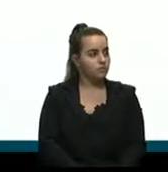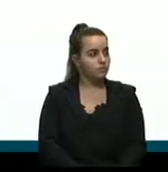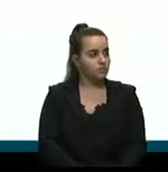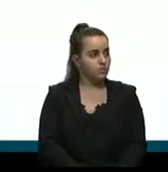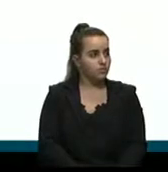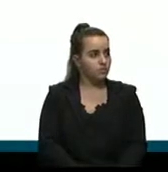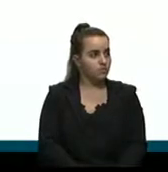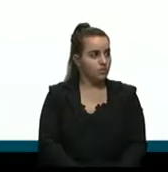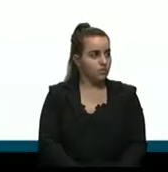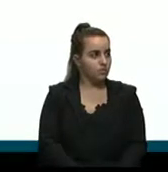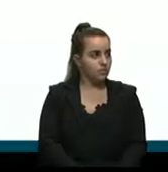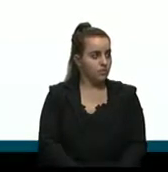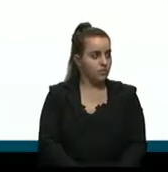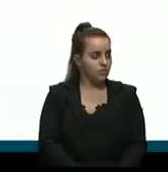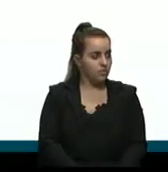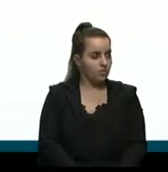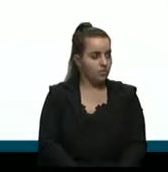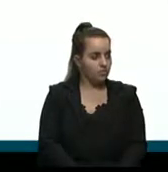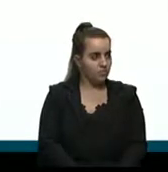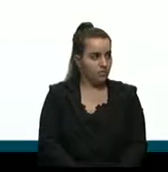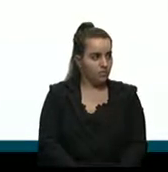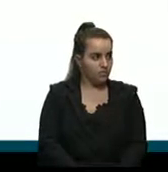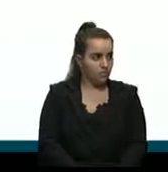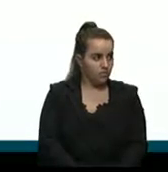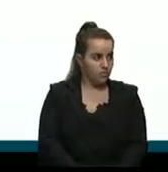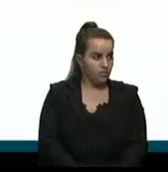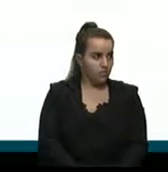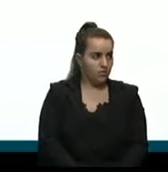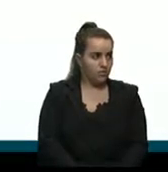que essa média é menor ou igual que